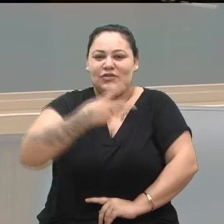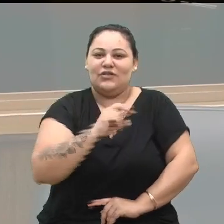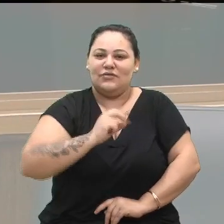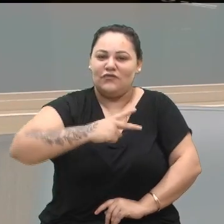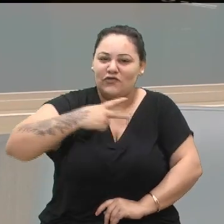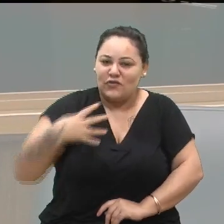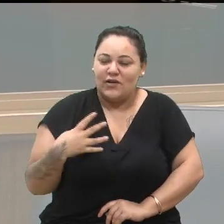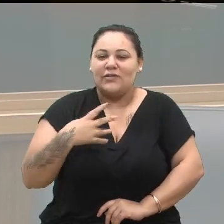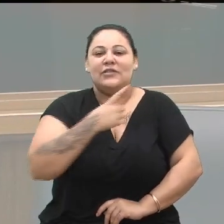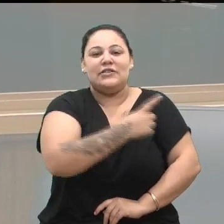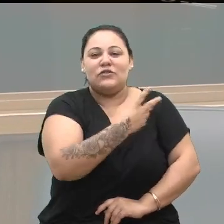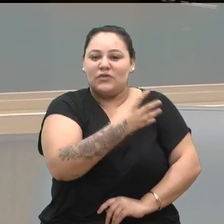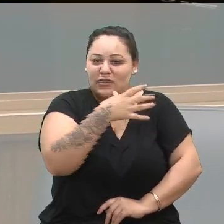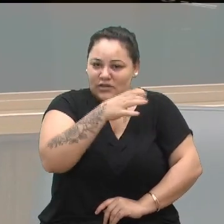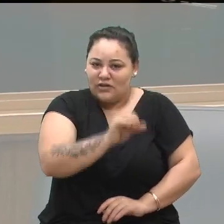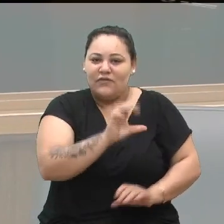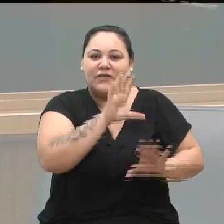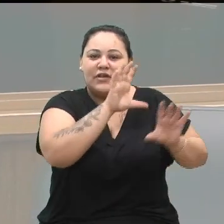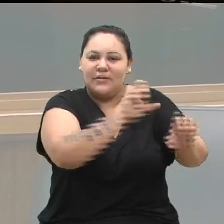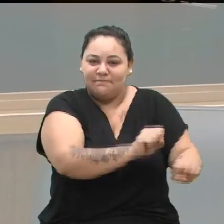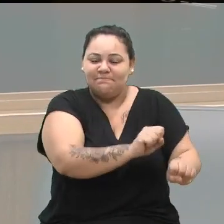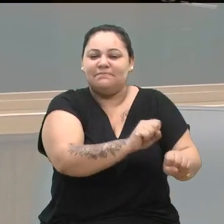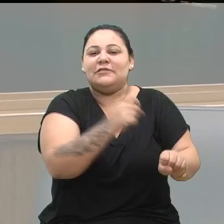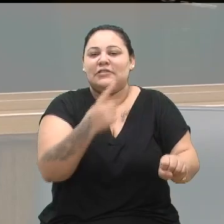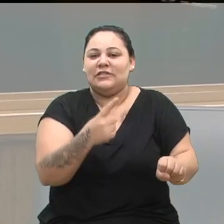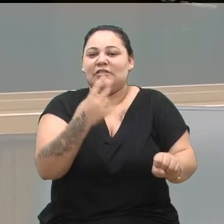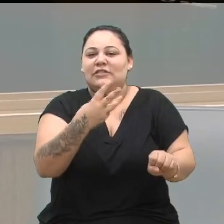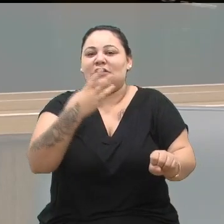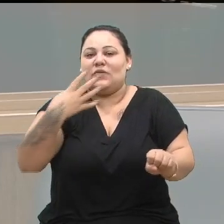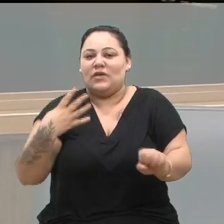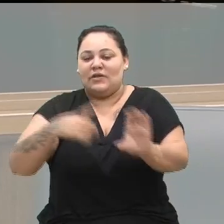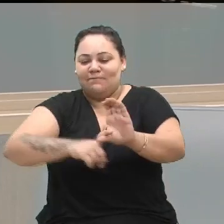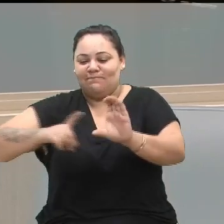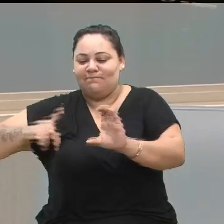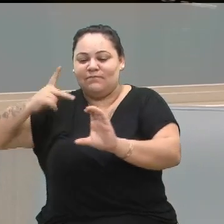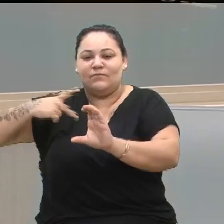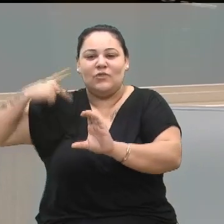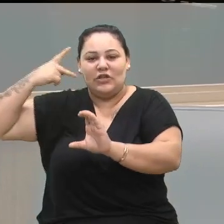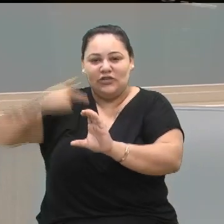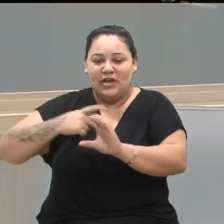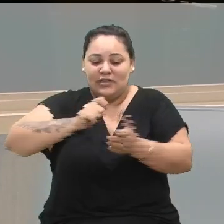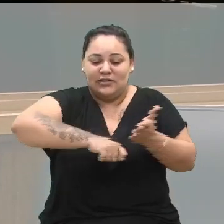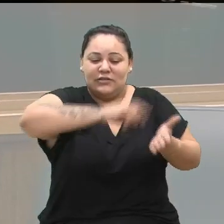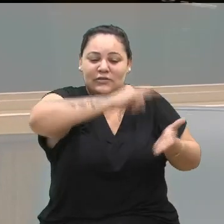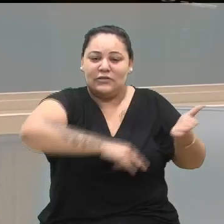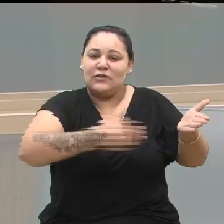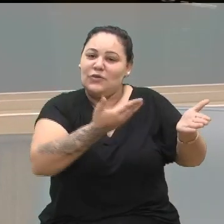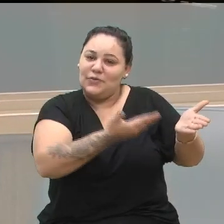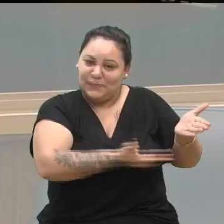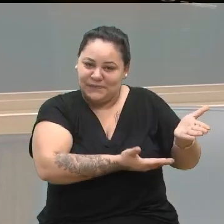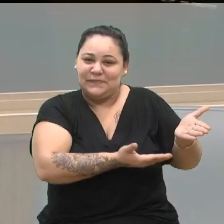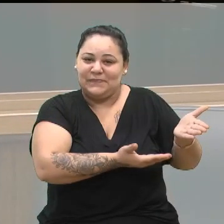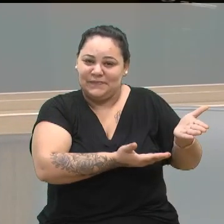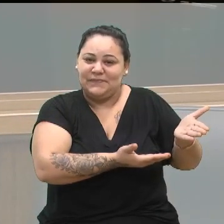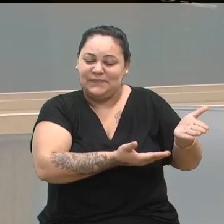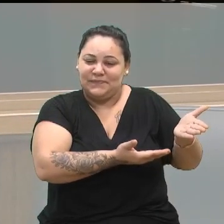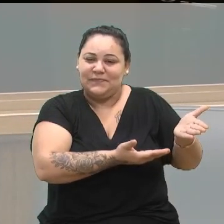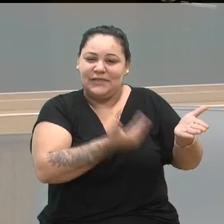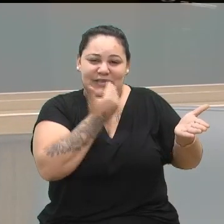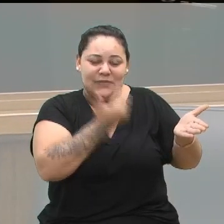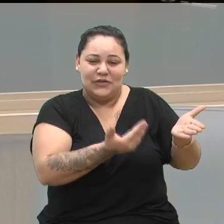2024, 149 anos da colonização e 134 anos da emancipação política. Assinam esse